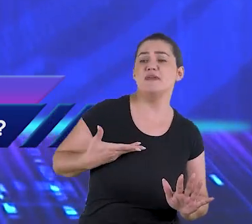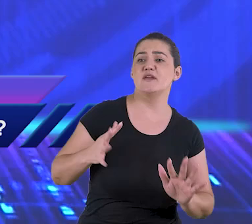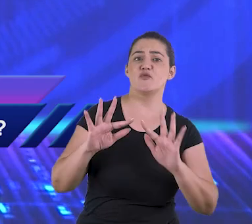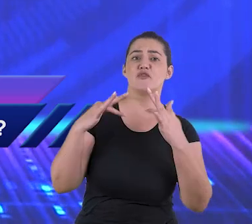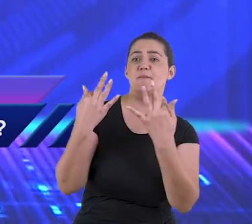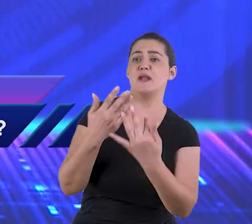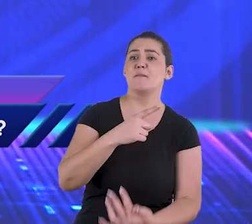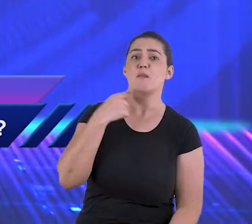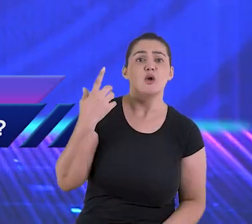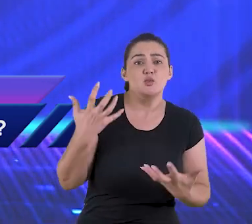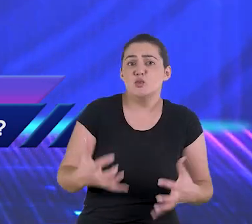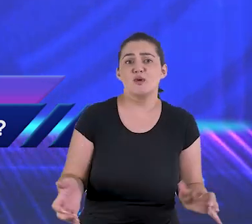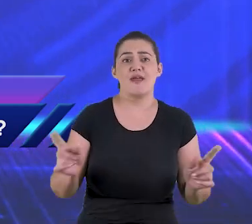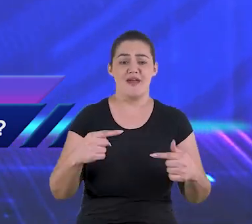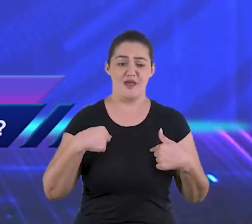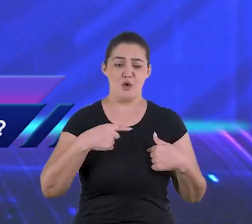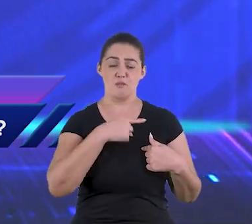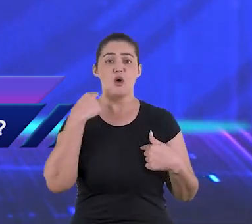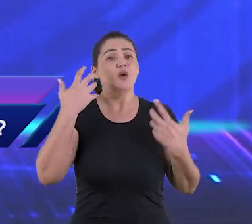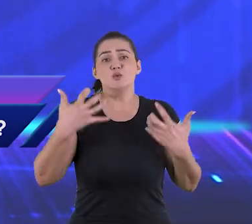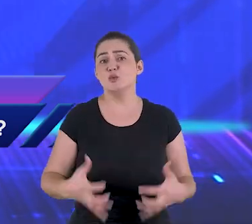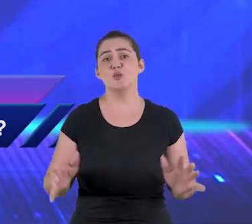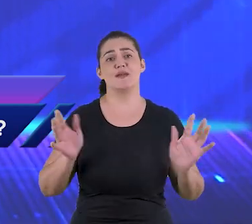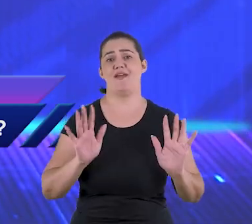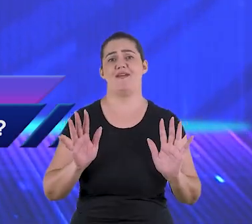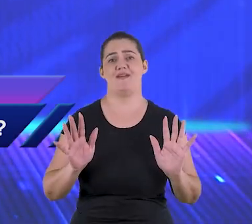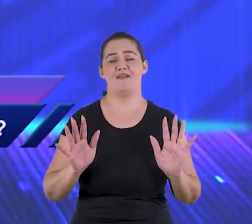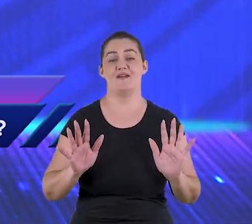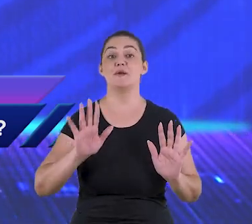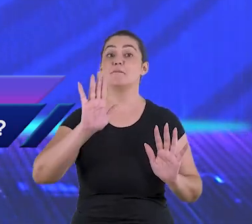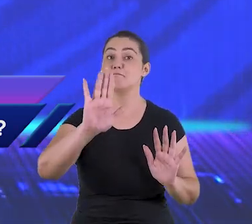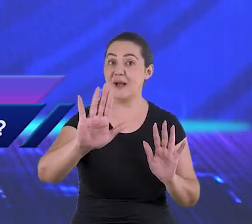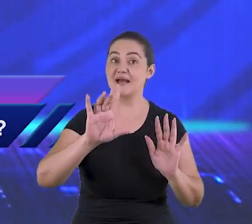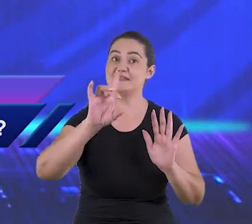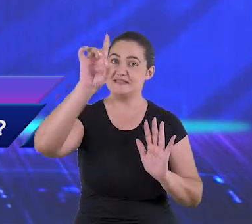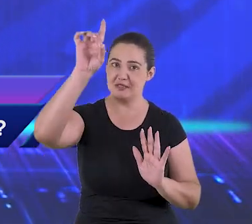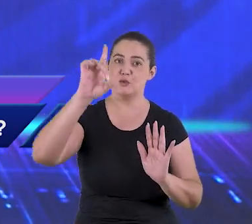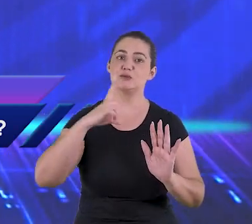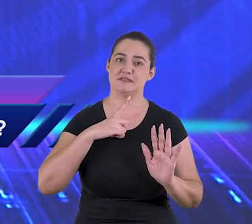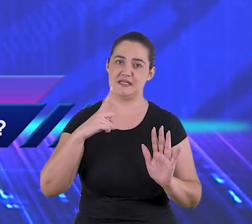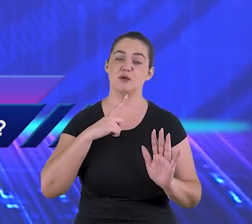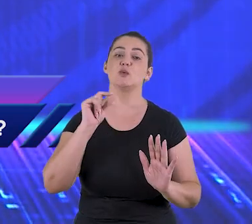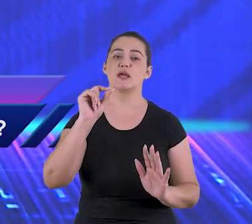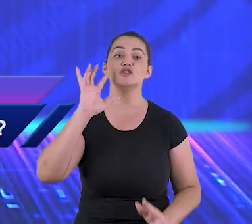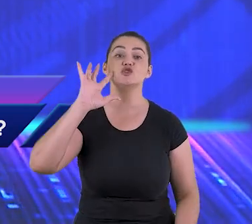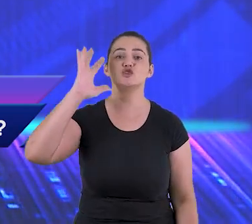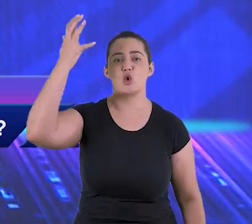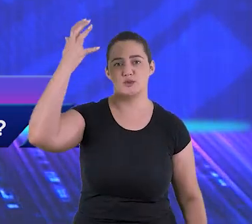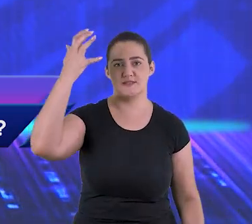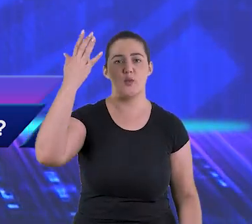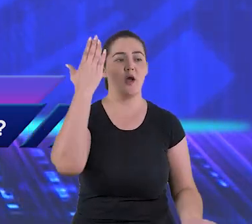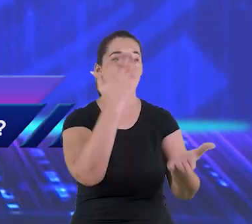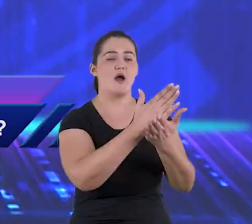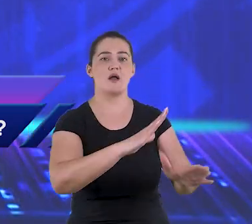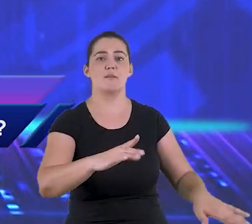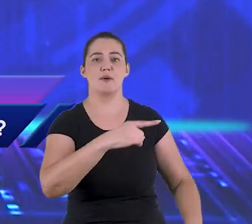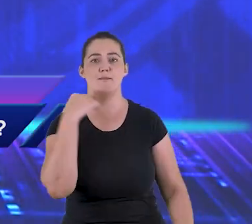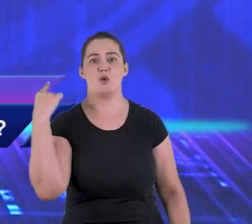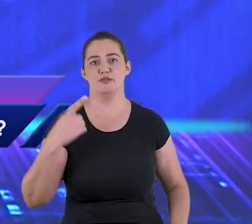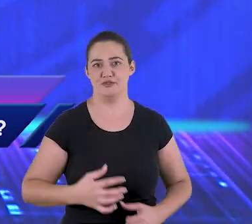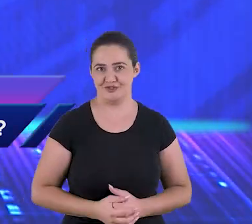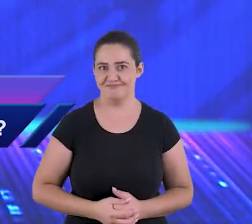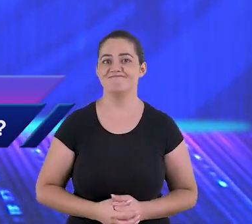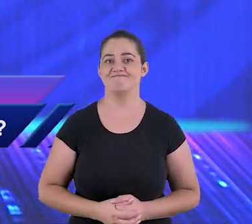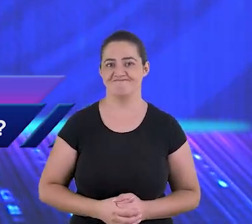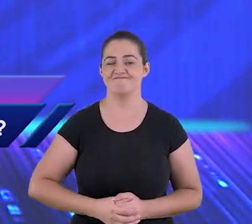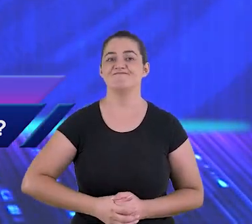qual queremos escapar. Mas a Bíblia nos apresenta que existe uma solução